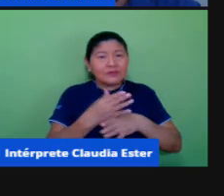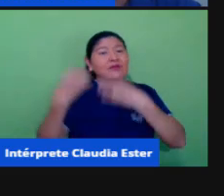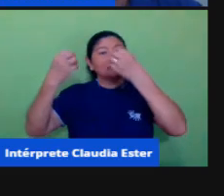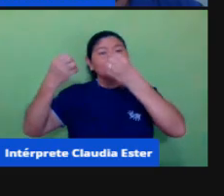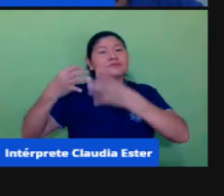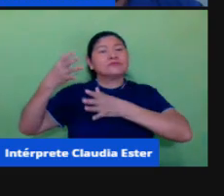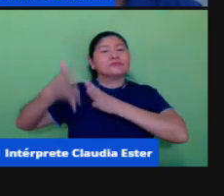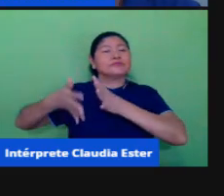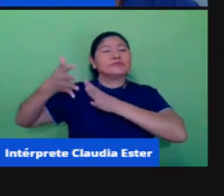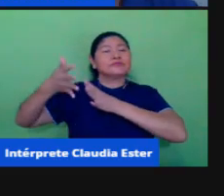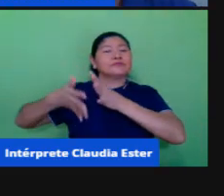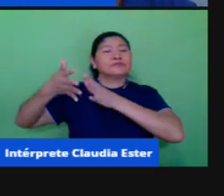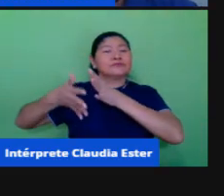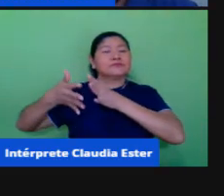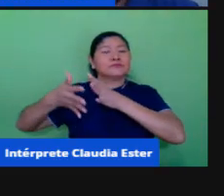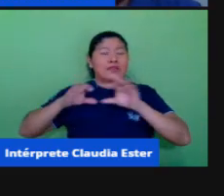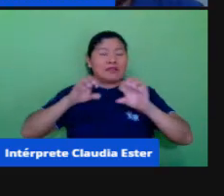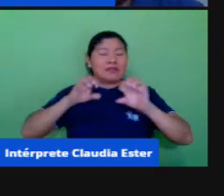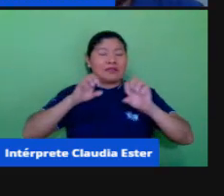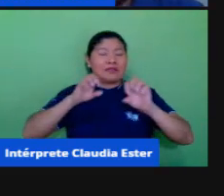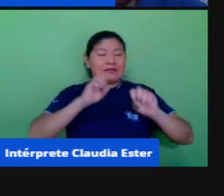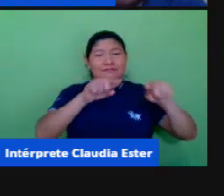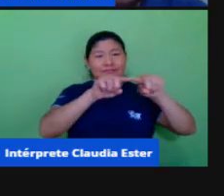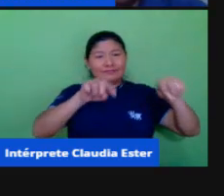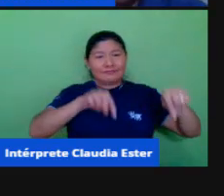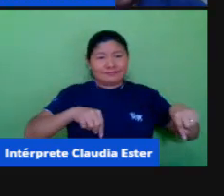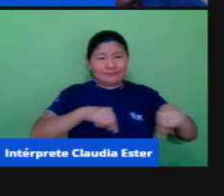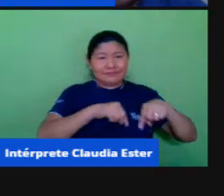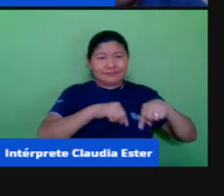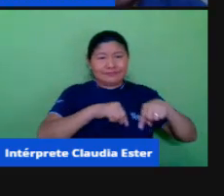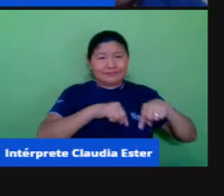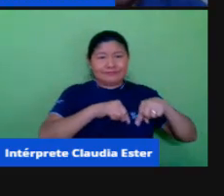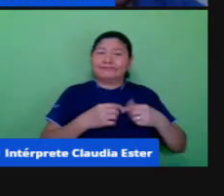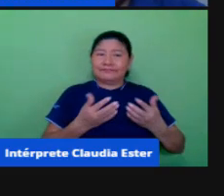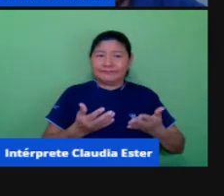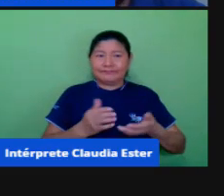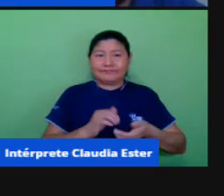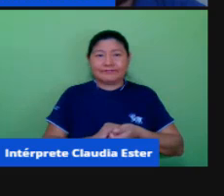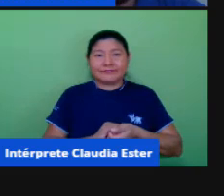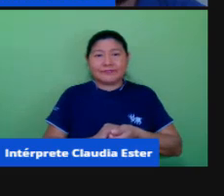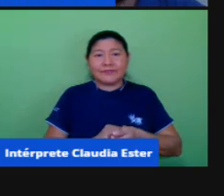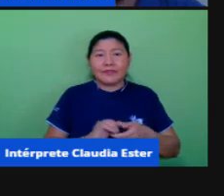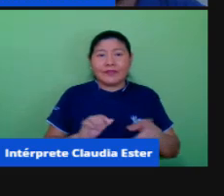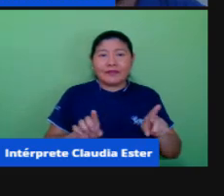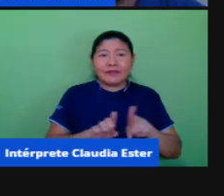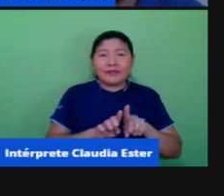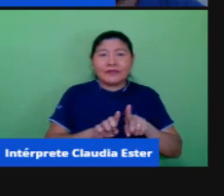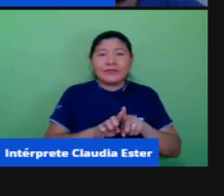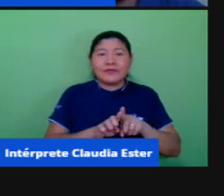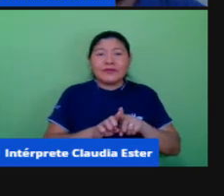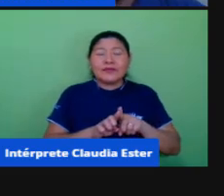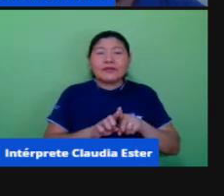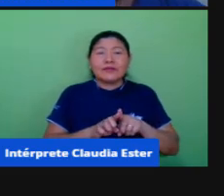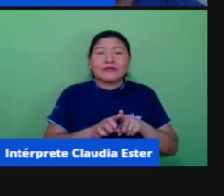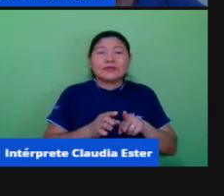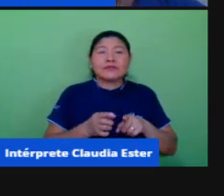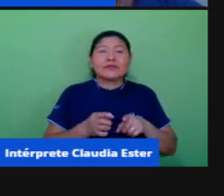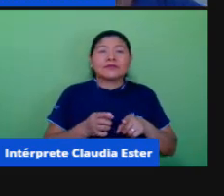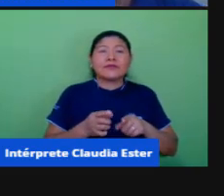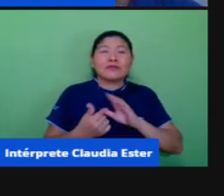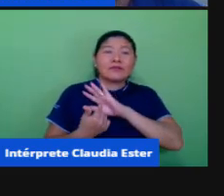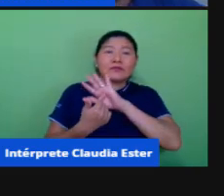para dentro da sala de aula. Tudo bem? Pode passar. E aqui eu trago, para a gente ir